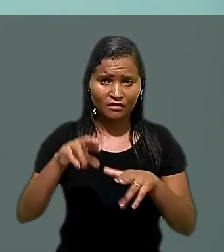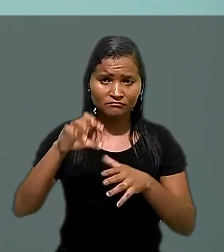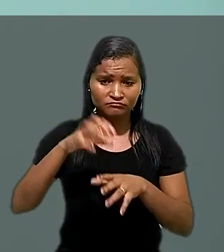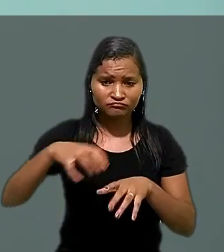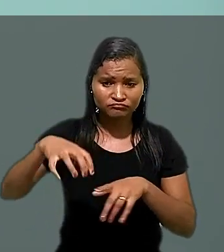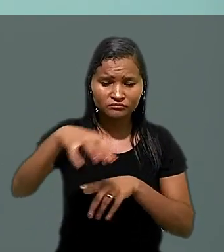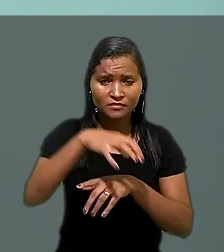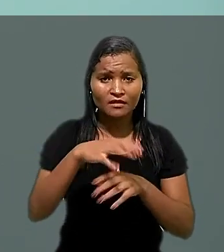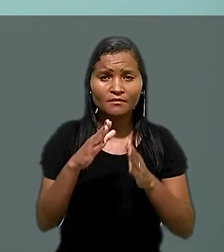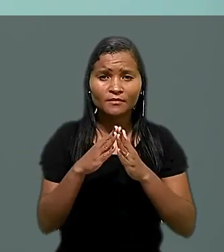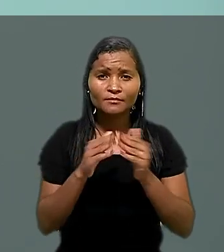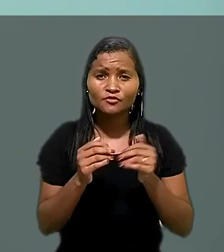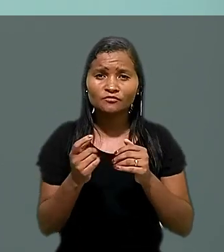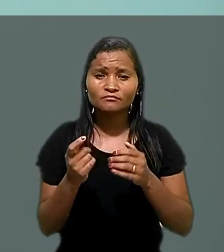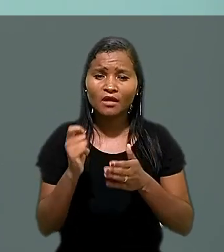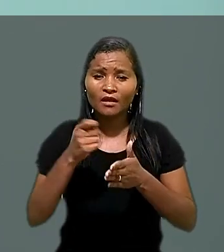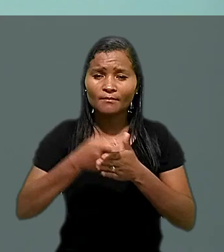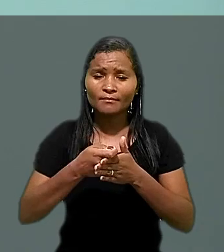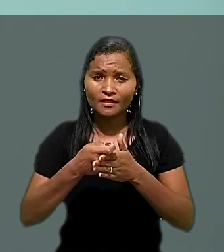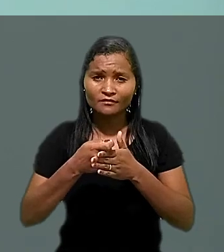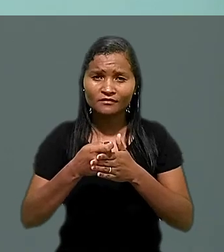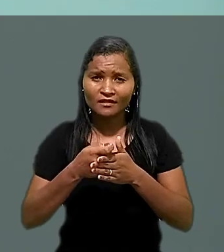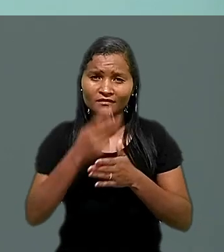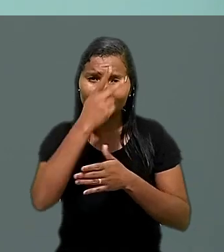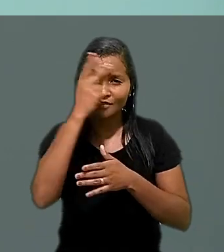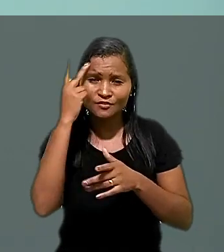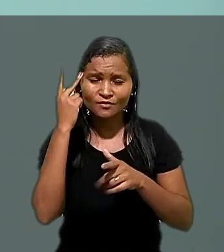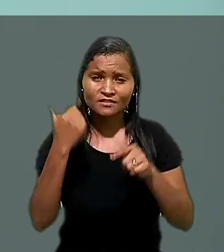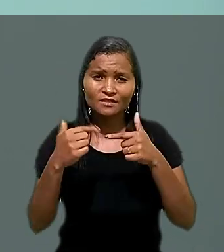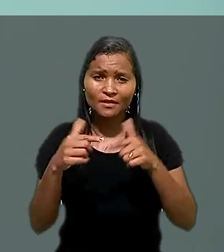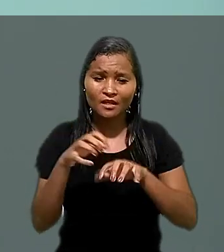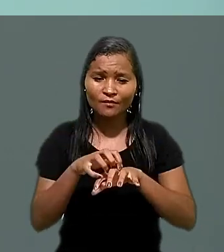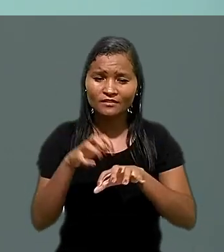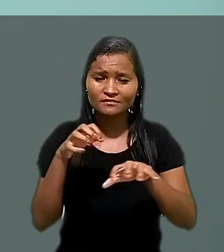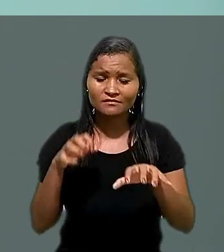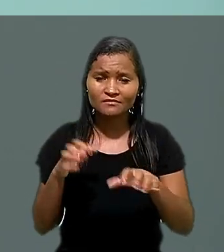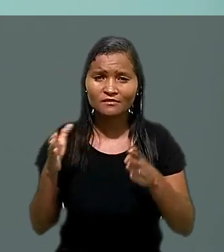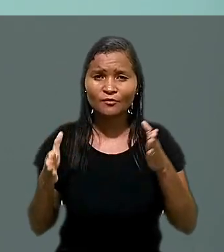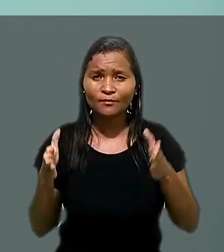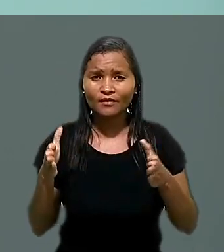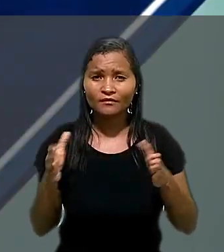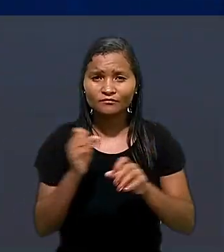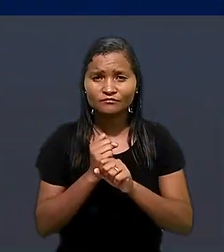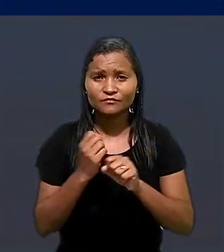de despesas de profissionais da categoria que trabalharam à distância no período.